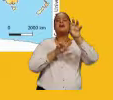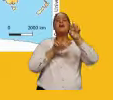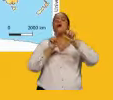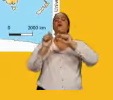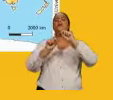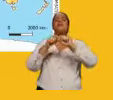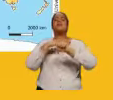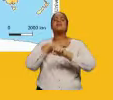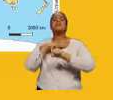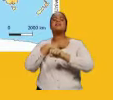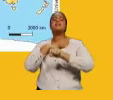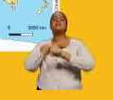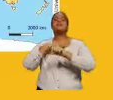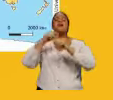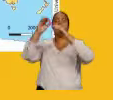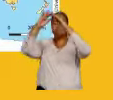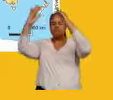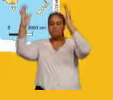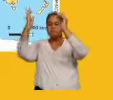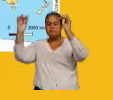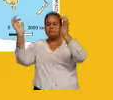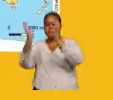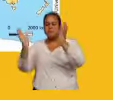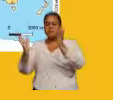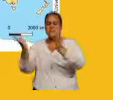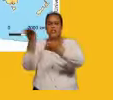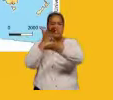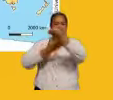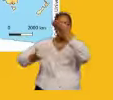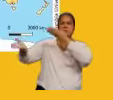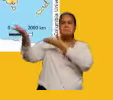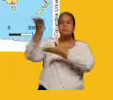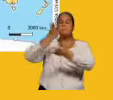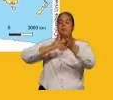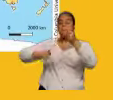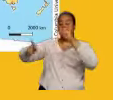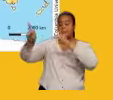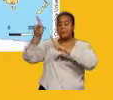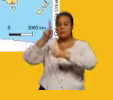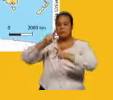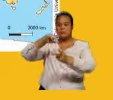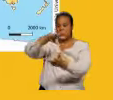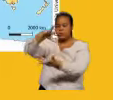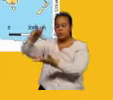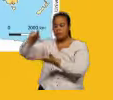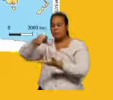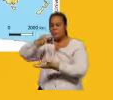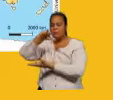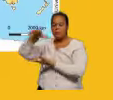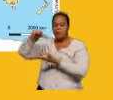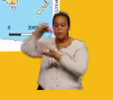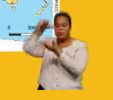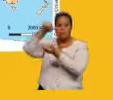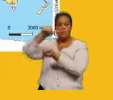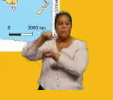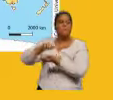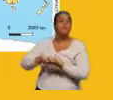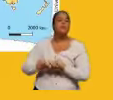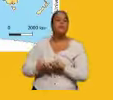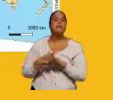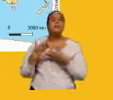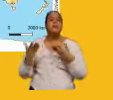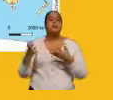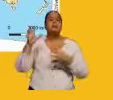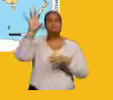apresenta a distribuição da população no mundo e onde ela se concentra então o